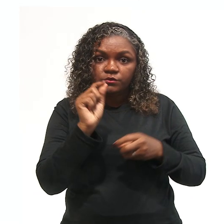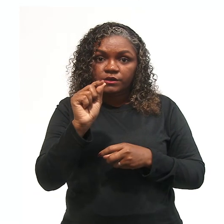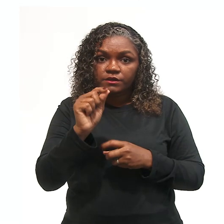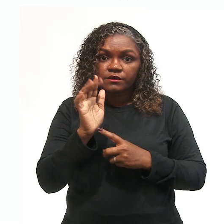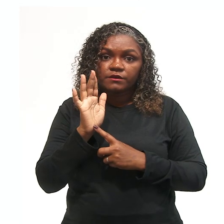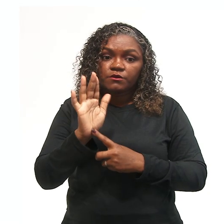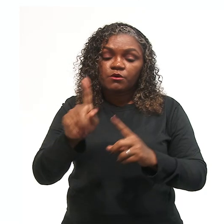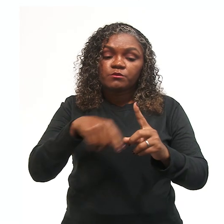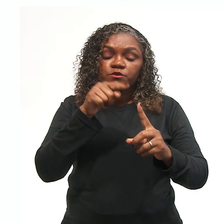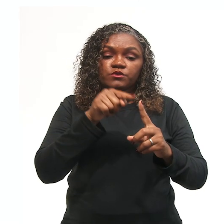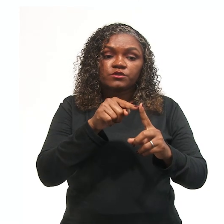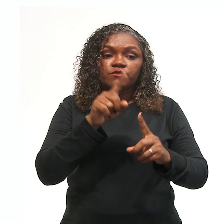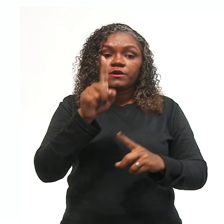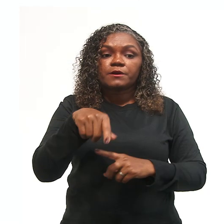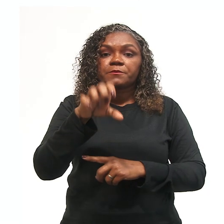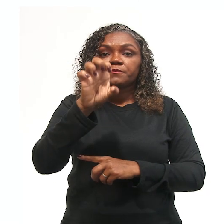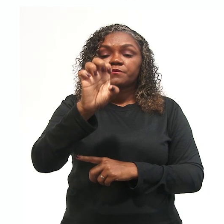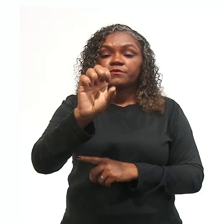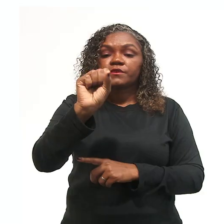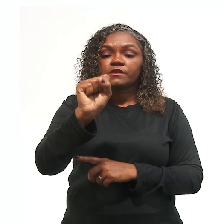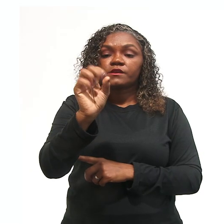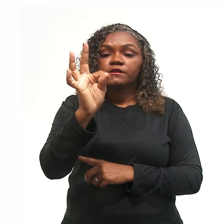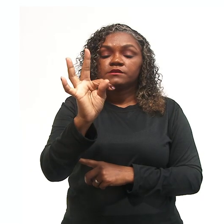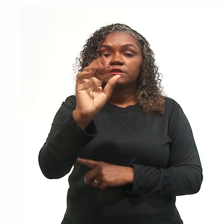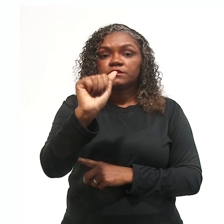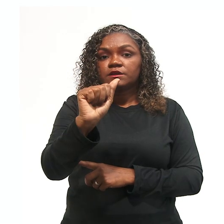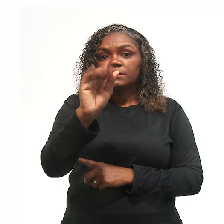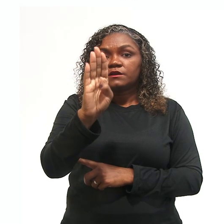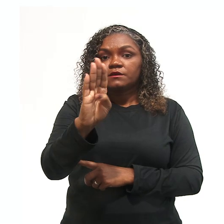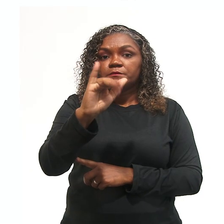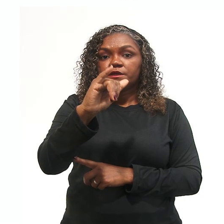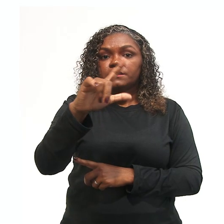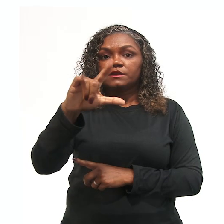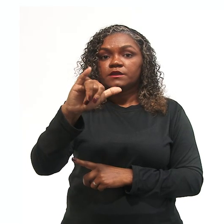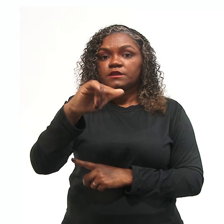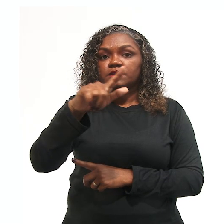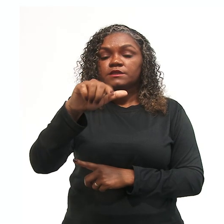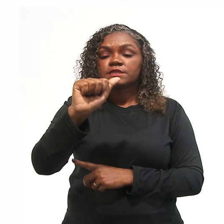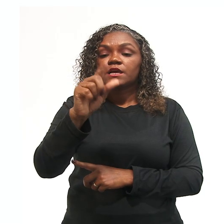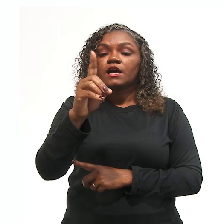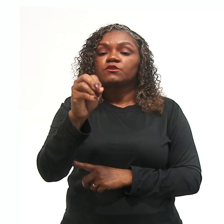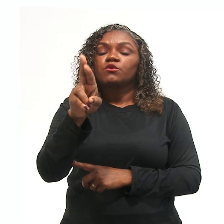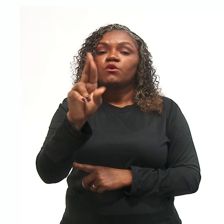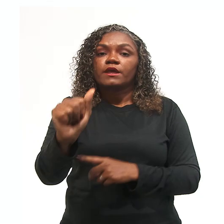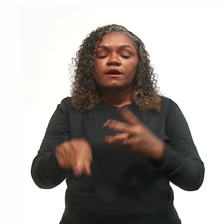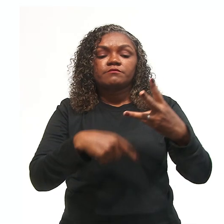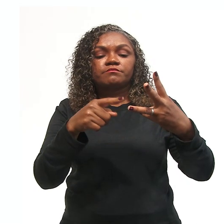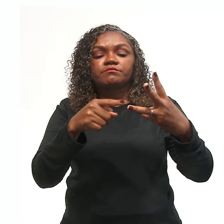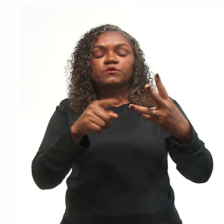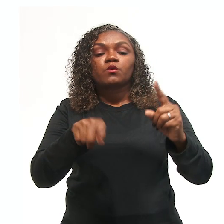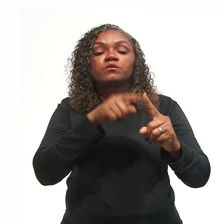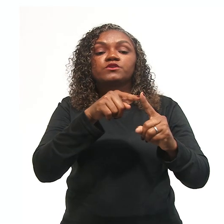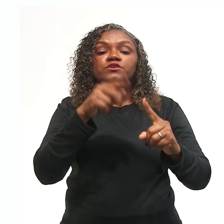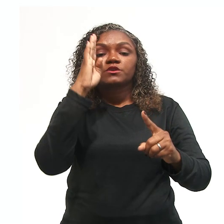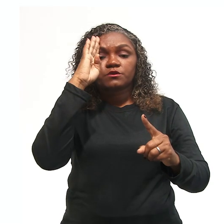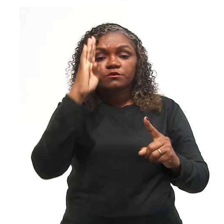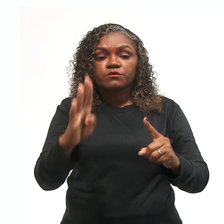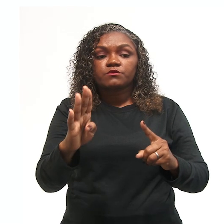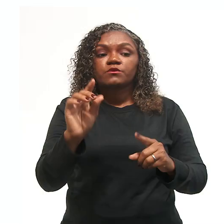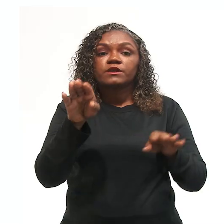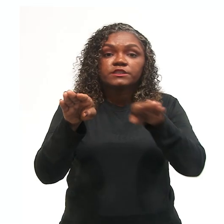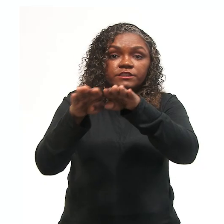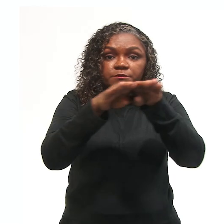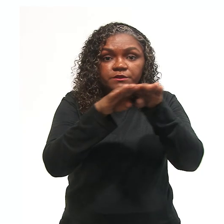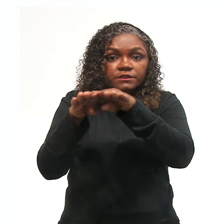a estabilização, né, a função conhecida como função estabilizadora, né, que tem como principal objetivo aqui, né, a